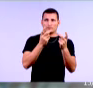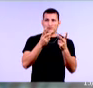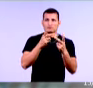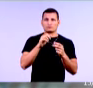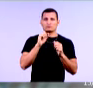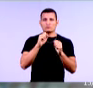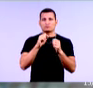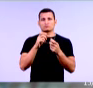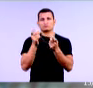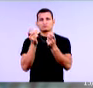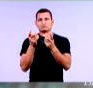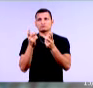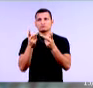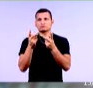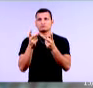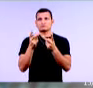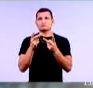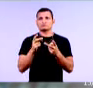uma venda comum.